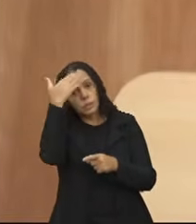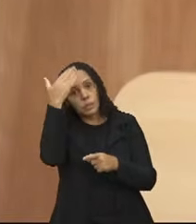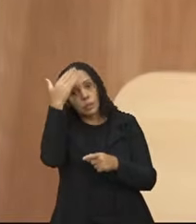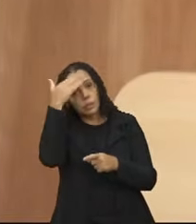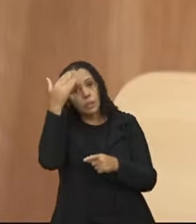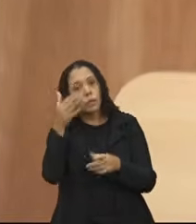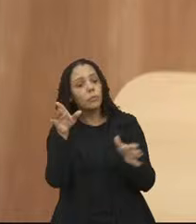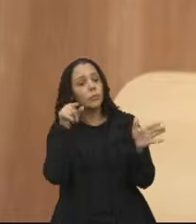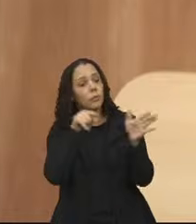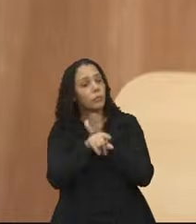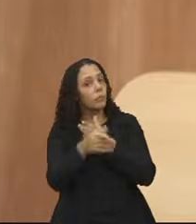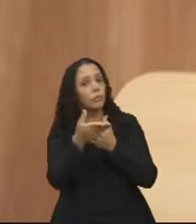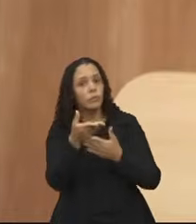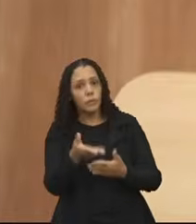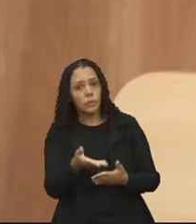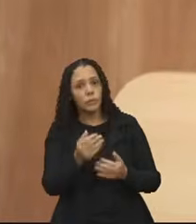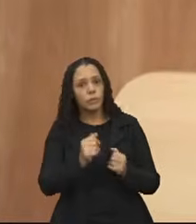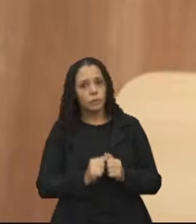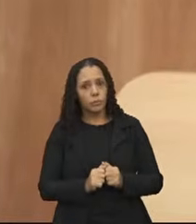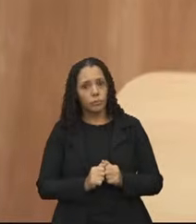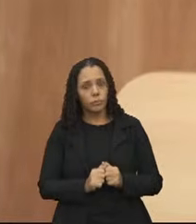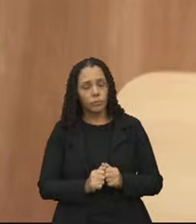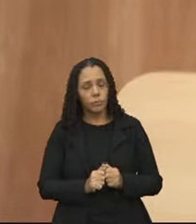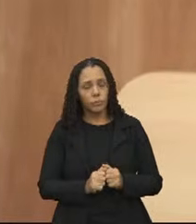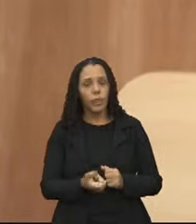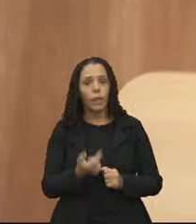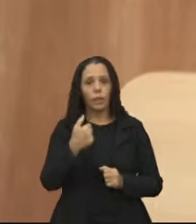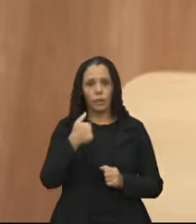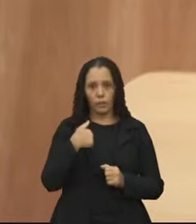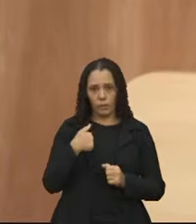buscam entender. E eu aqui, não tenho só